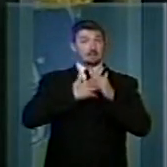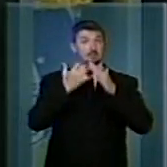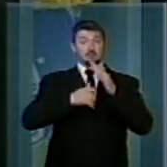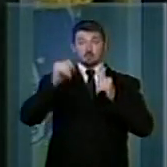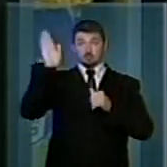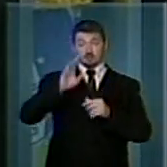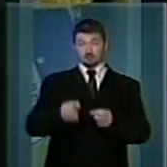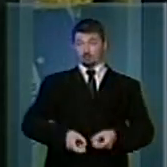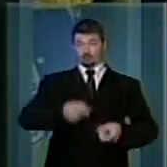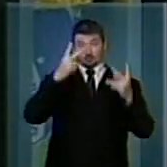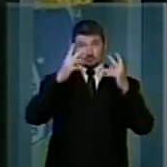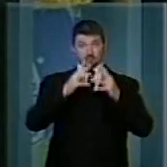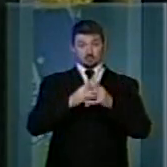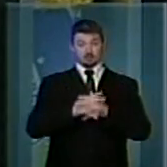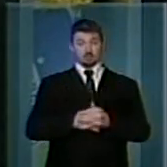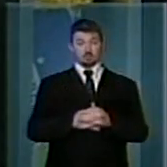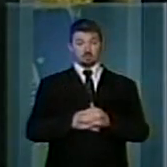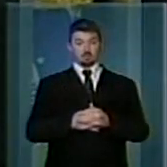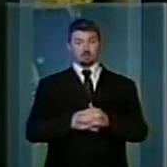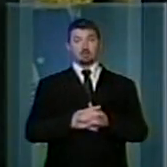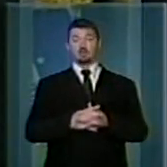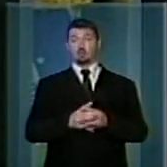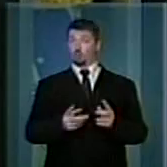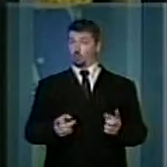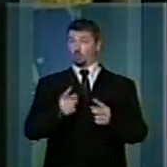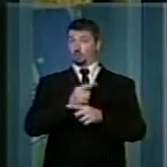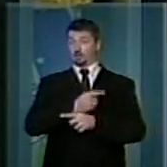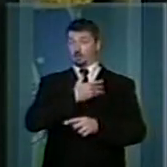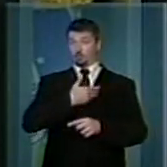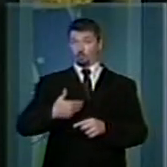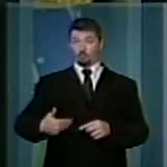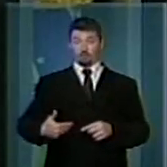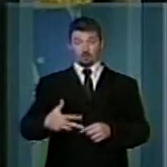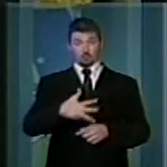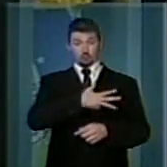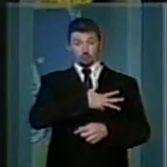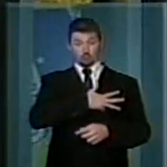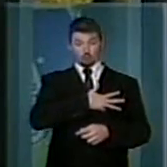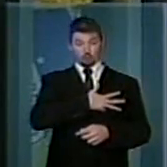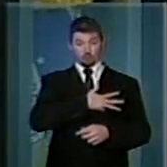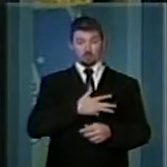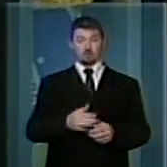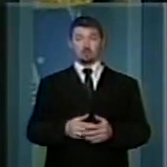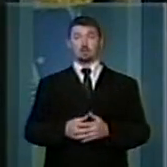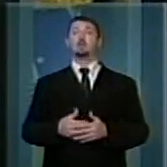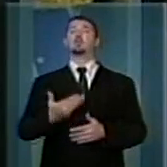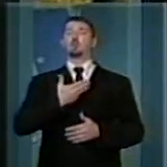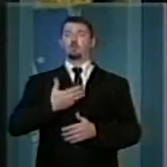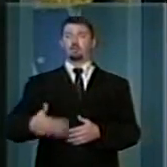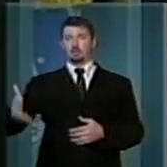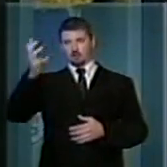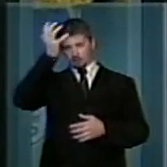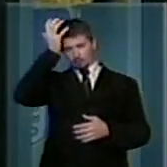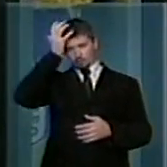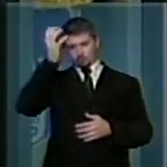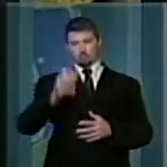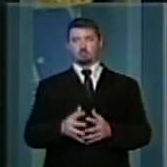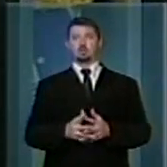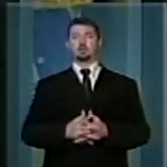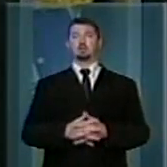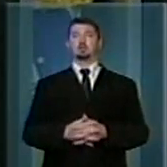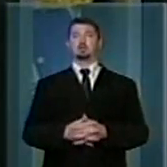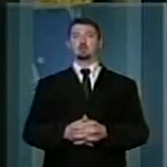foram privatizadas. E ao contrário, o governo do presidente Lula e o governo da presidenta Dilma